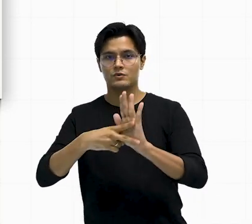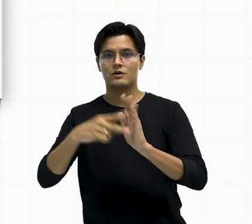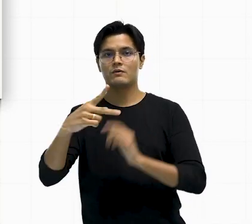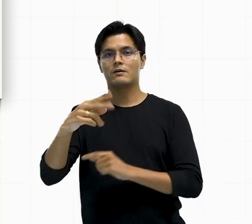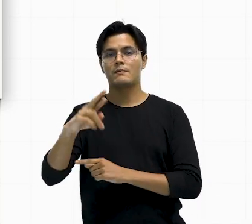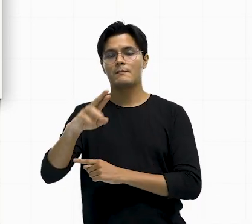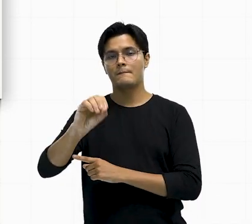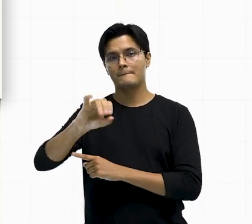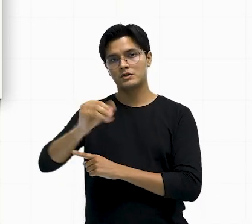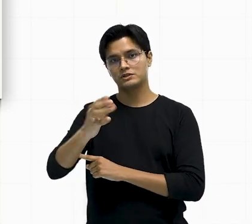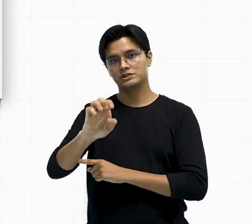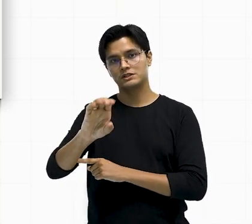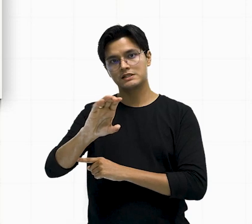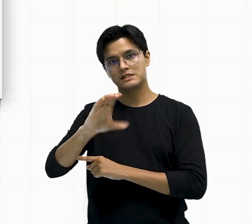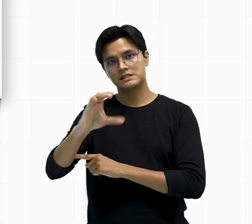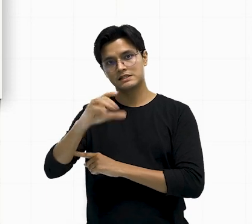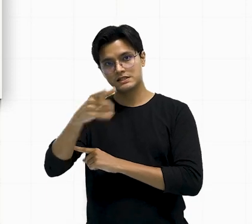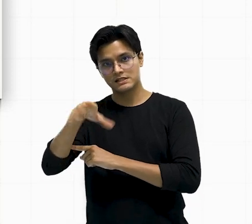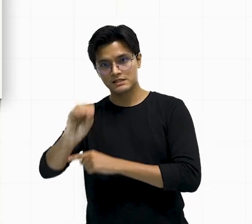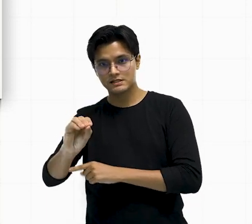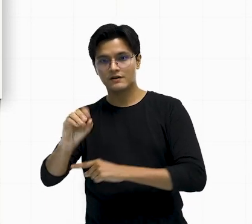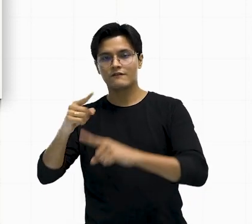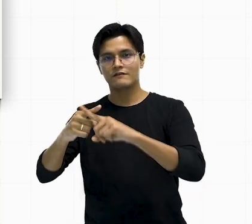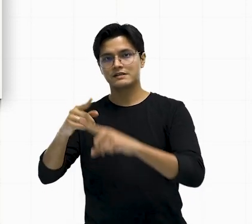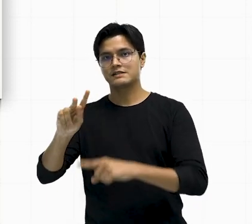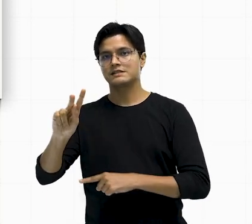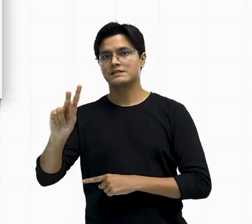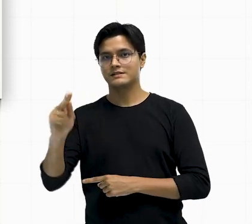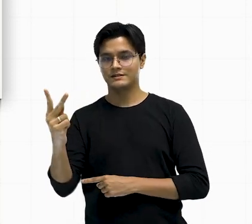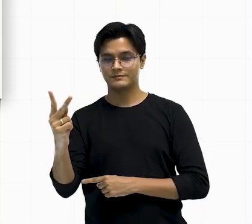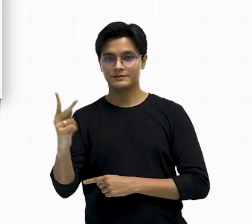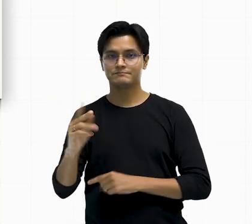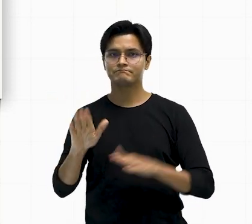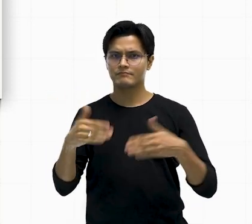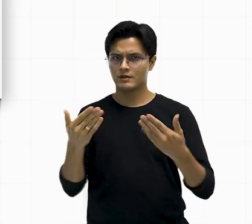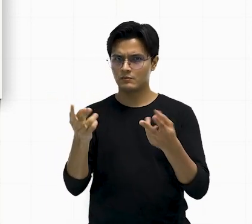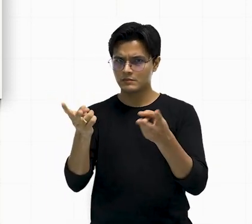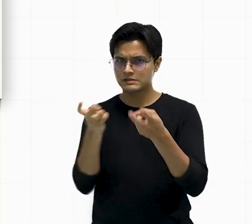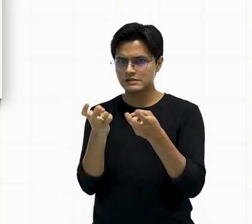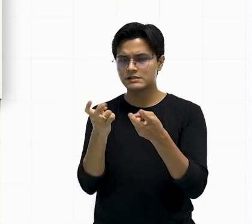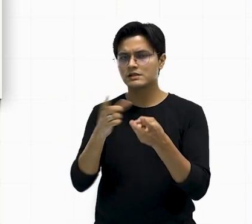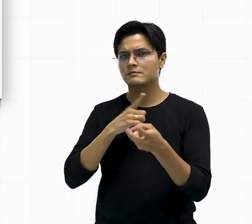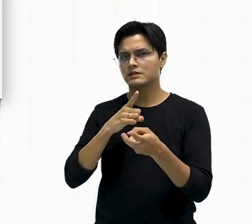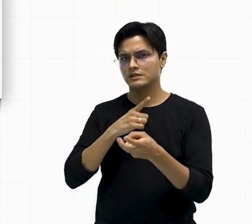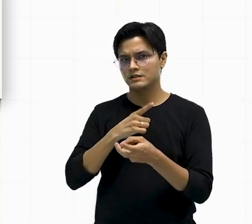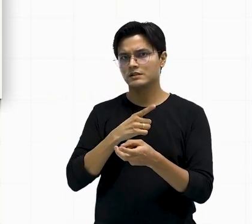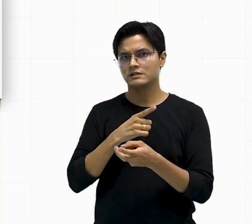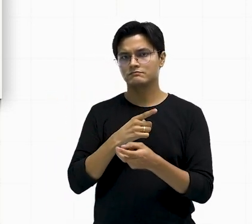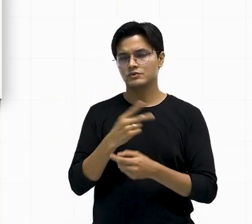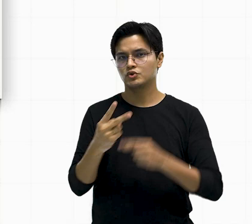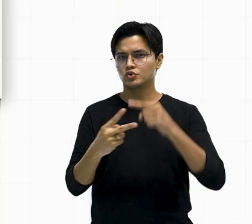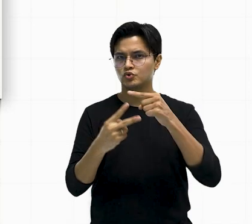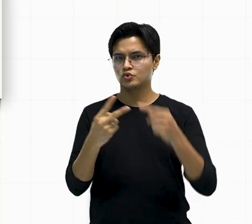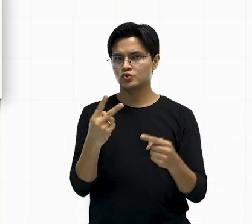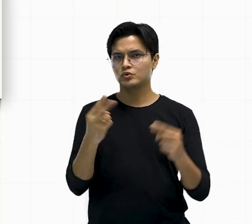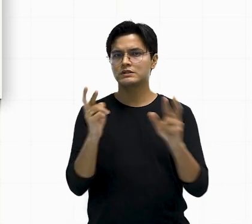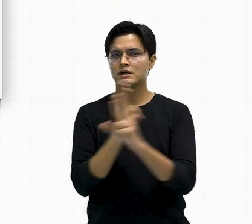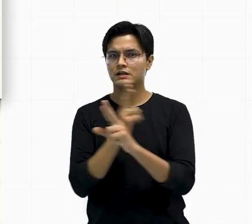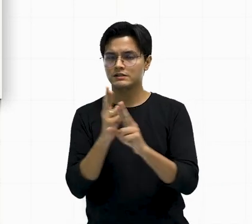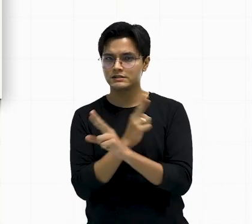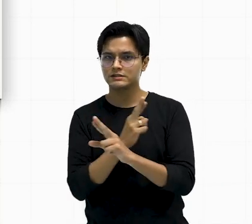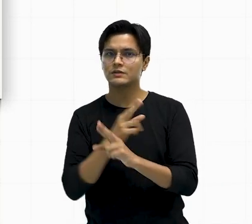2 multiplicada pela hipotenusa. Então, repare que aí nós temos duas relações que